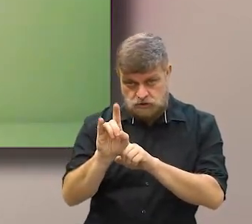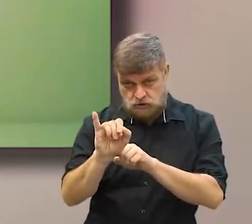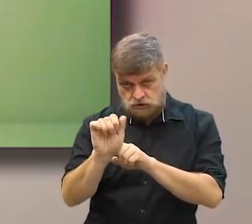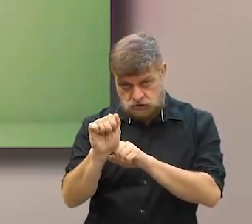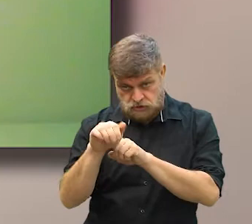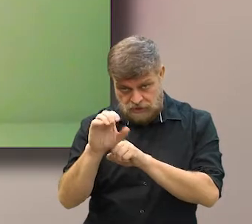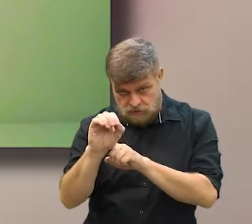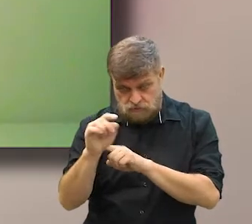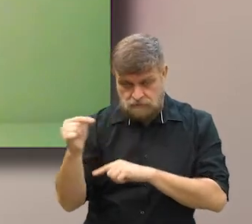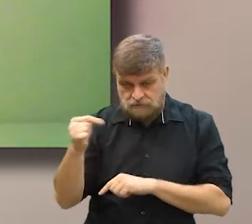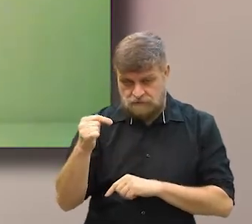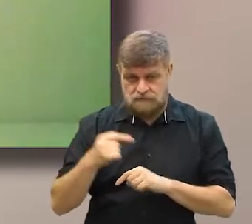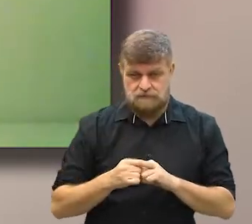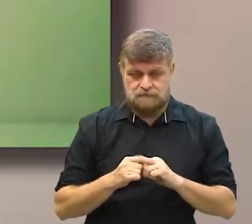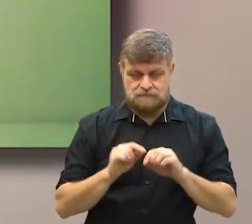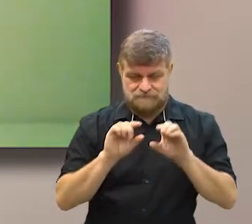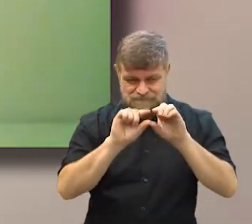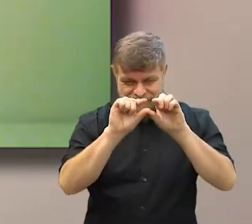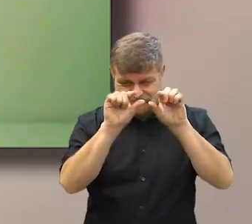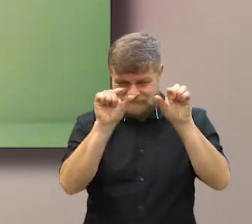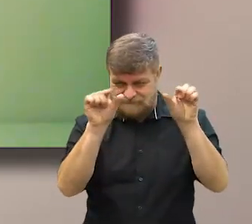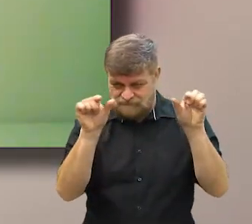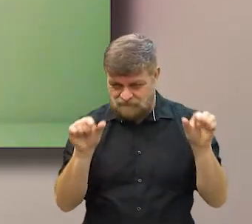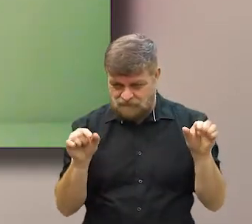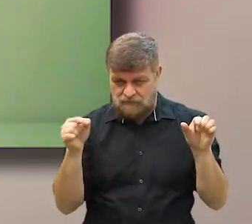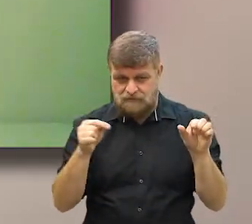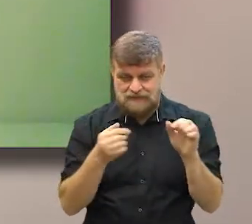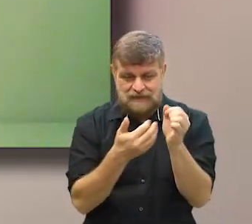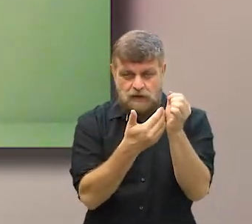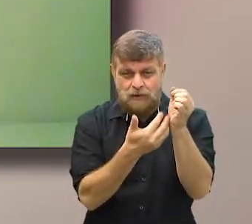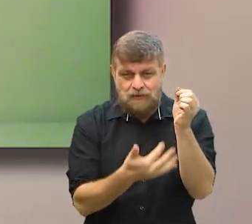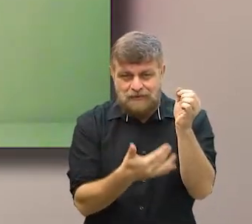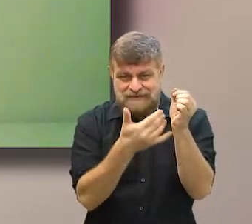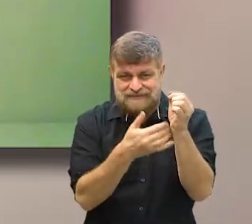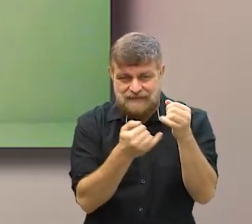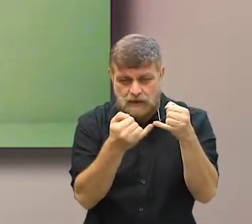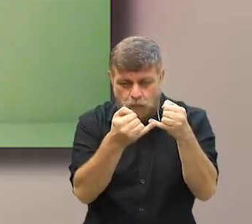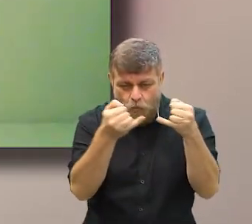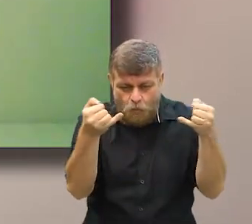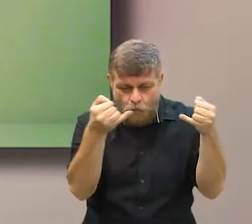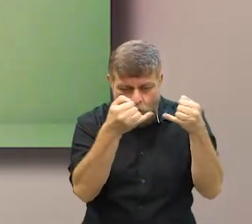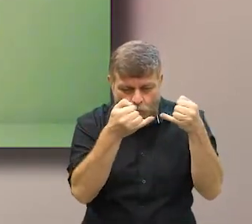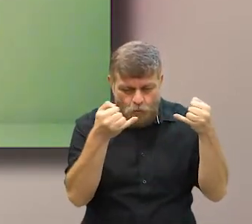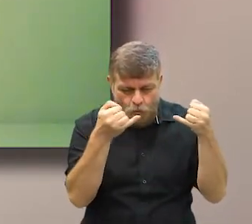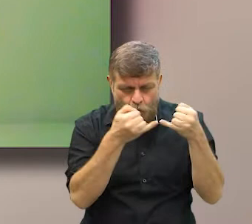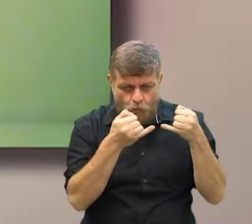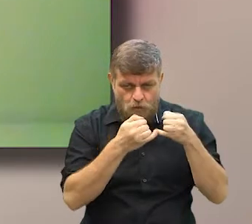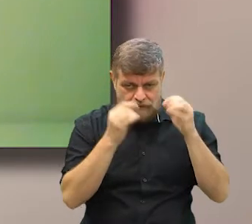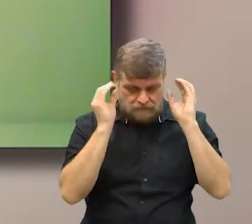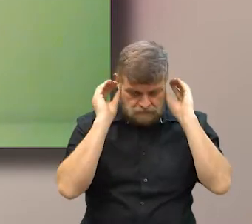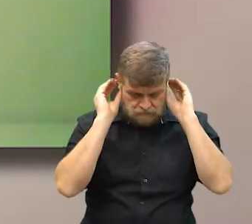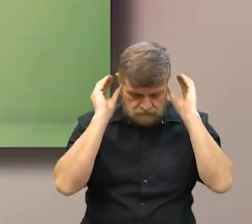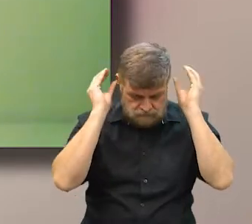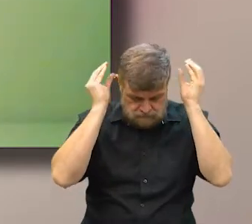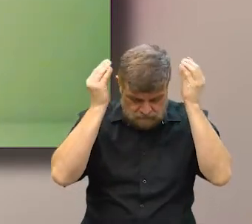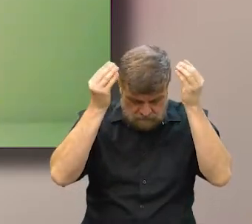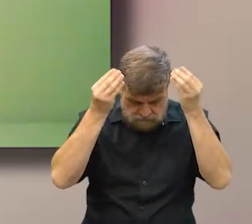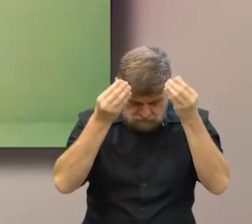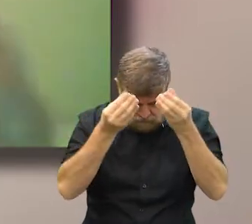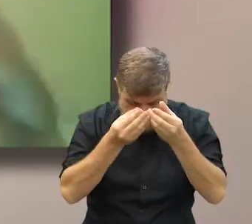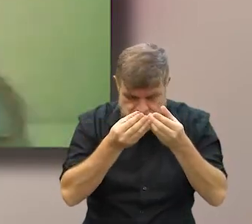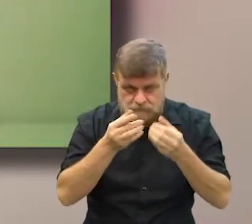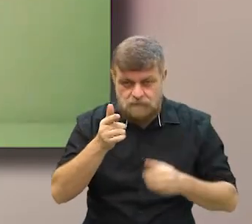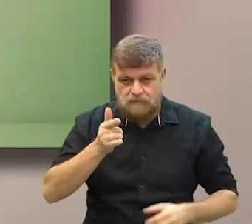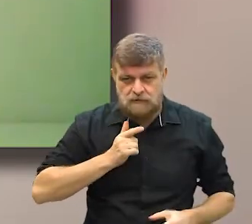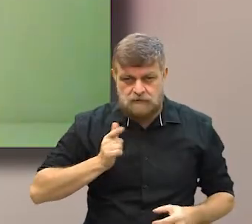que fazem com que os vasos sanguíneos que estão em volta dessas meninges,